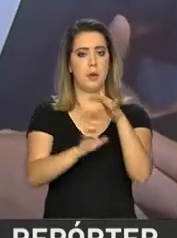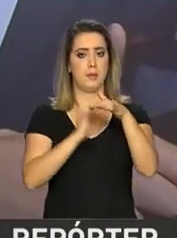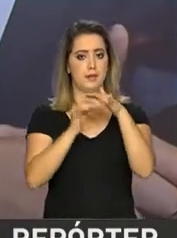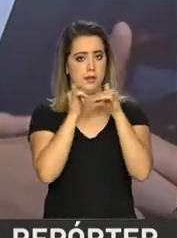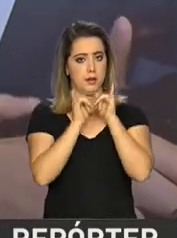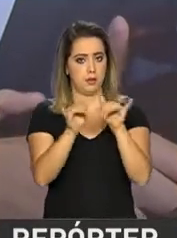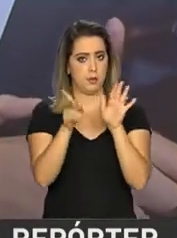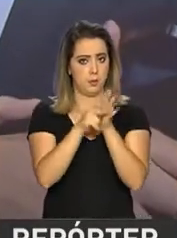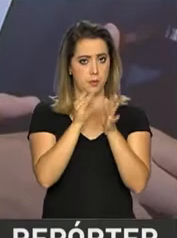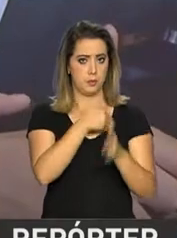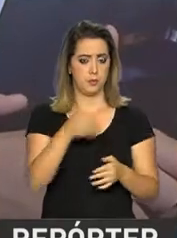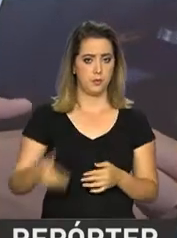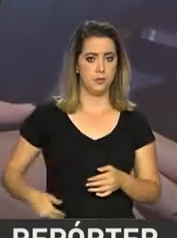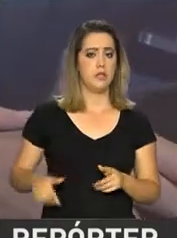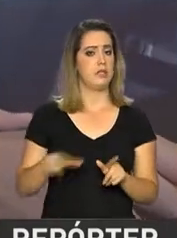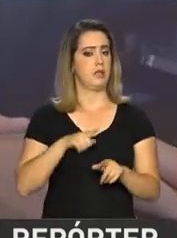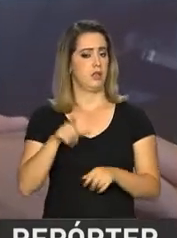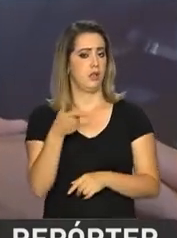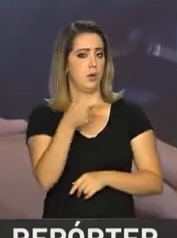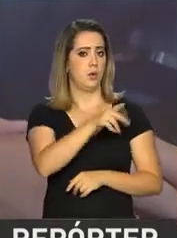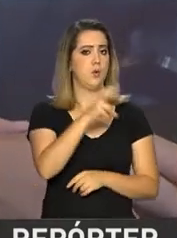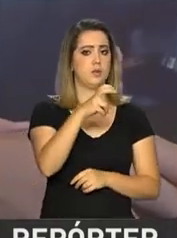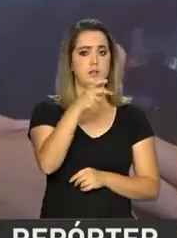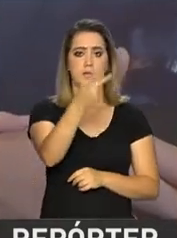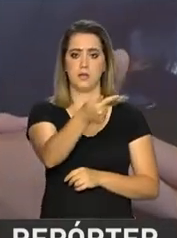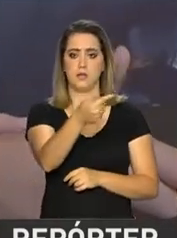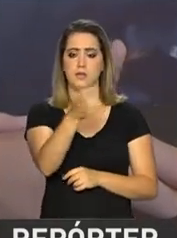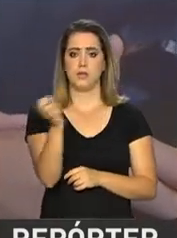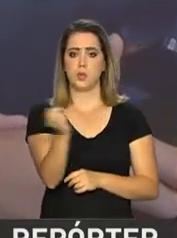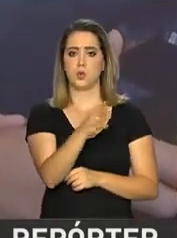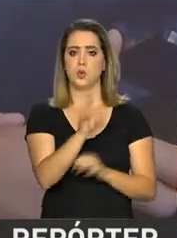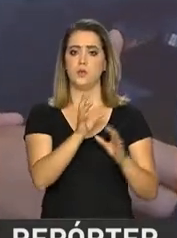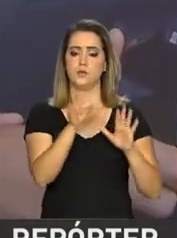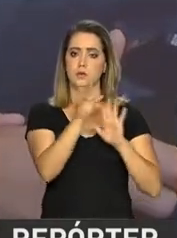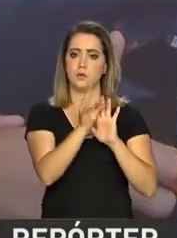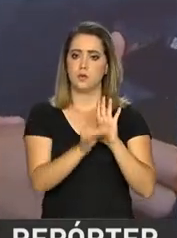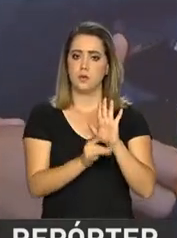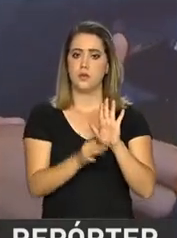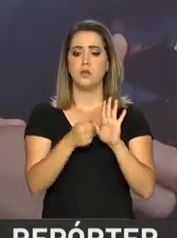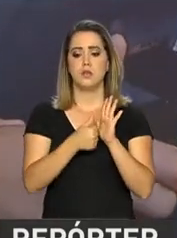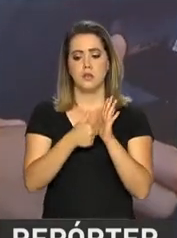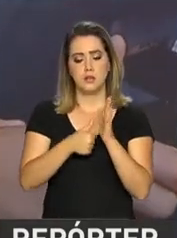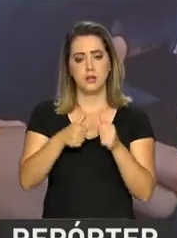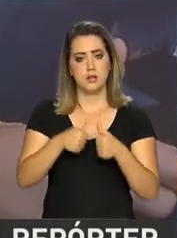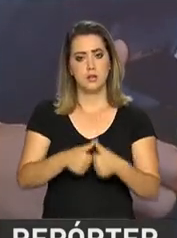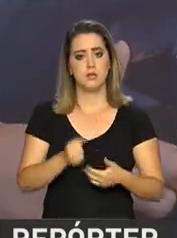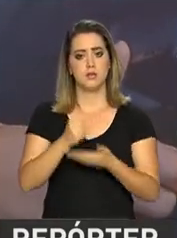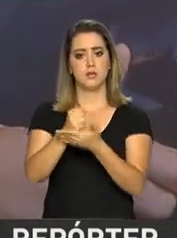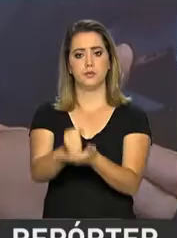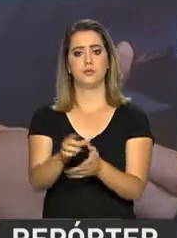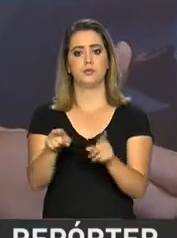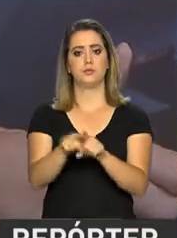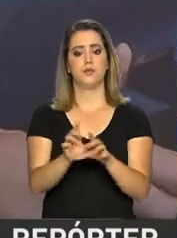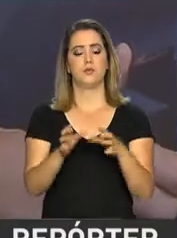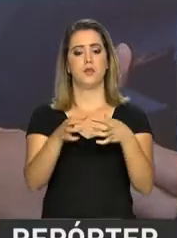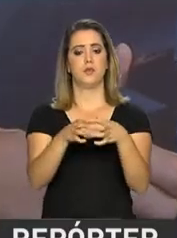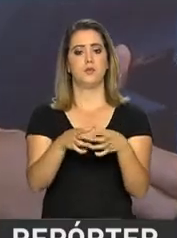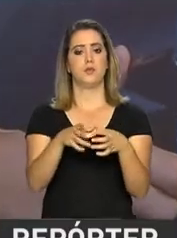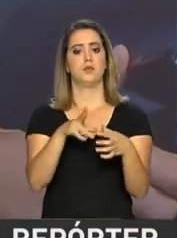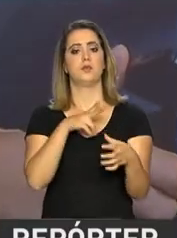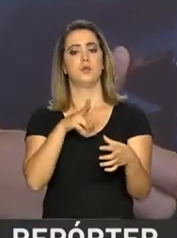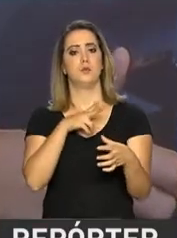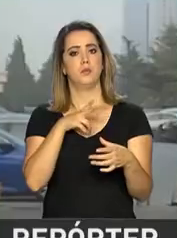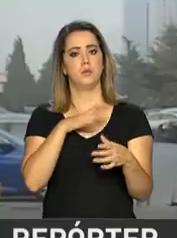59 57 novos setores que estão colocados à disposição da iniciativa privada todos eles